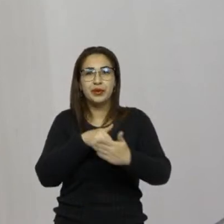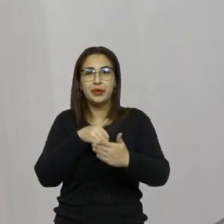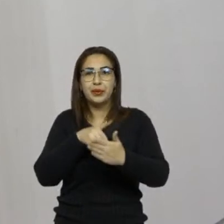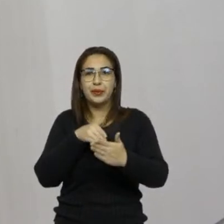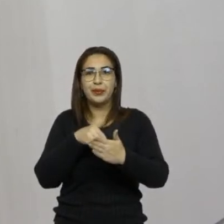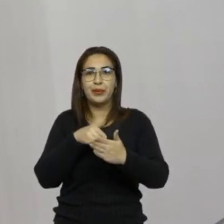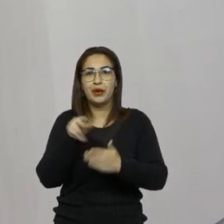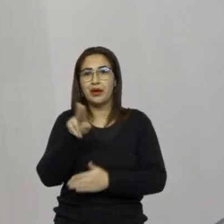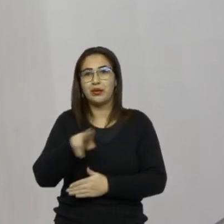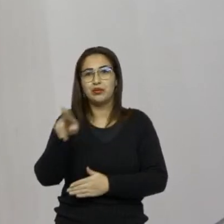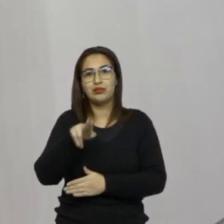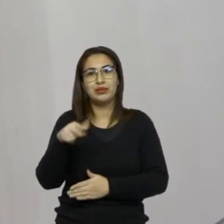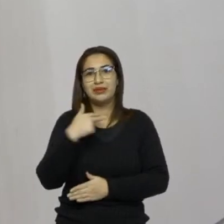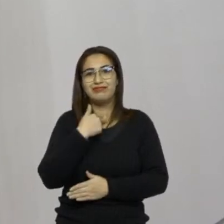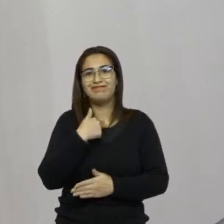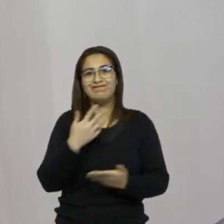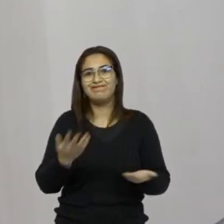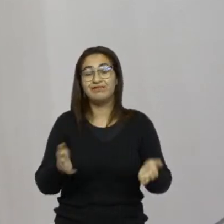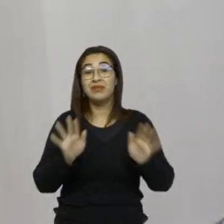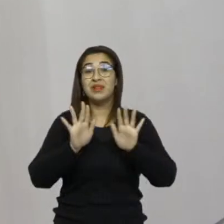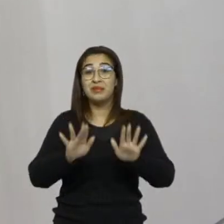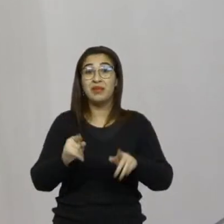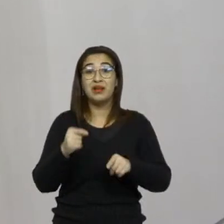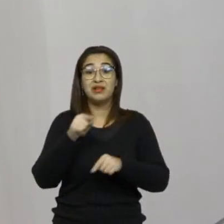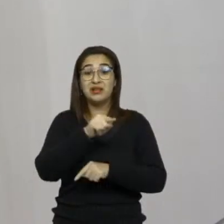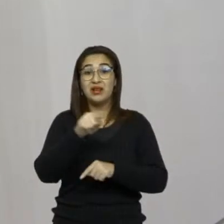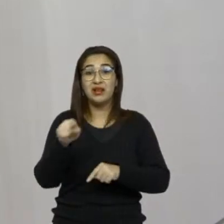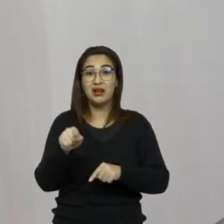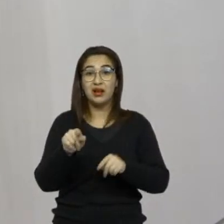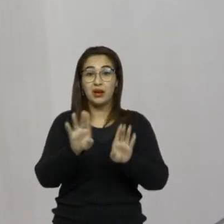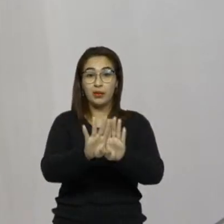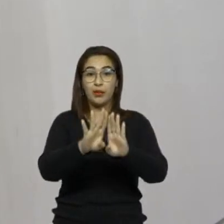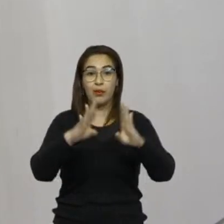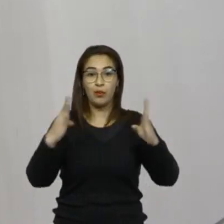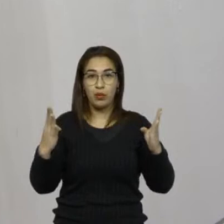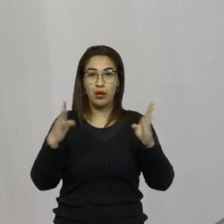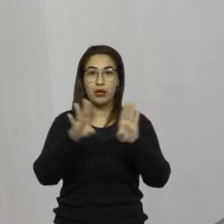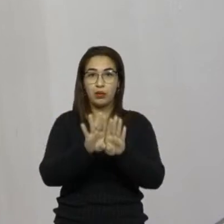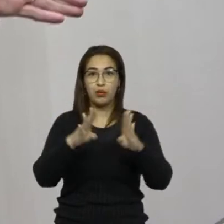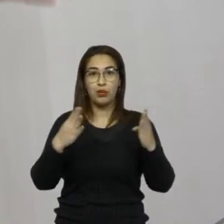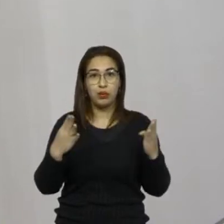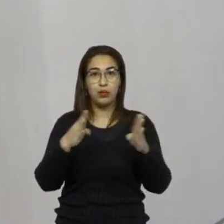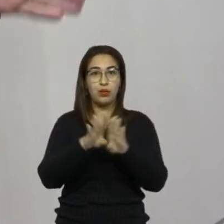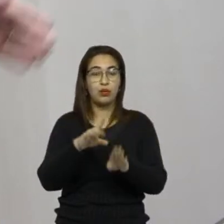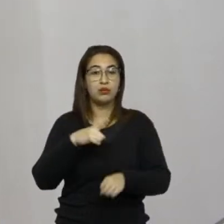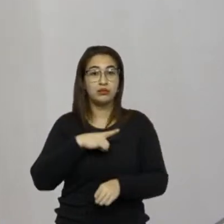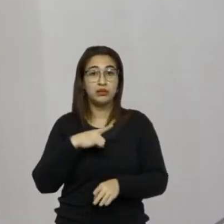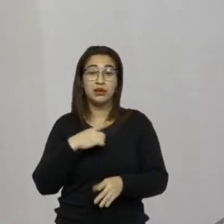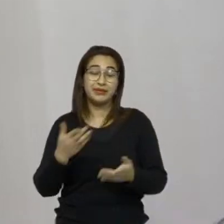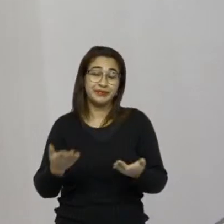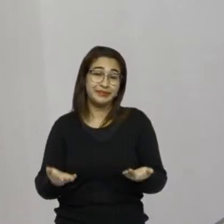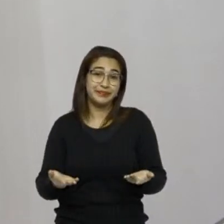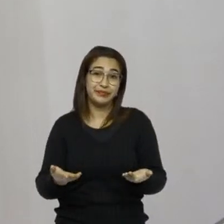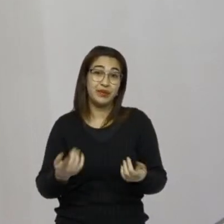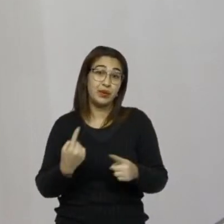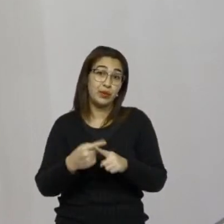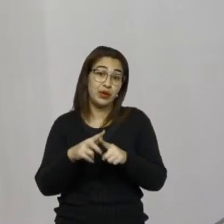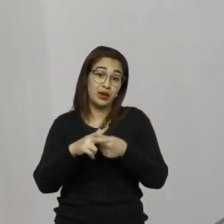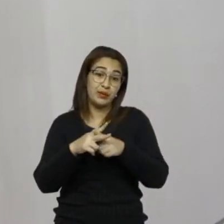Né? Mas as comportas abrem e fecham, Padre Pedro. A inoperância é porque aquela manutenção não foi